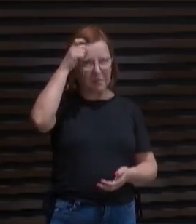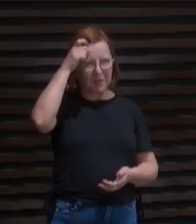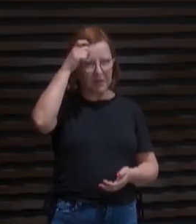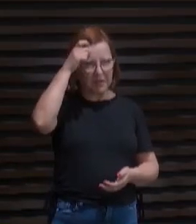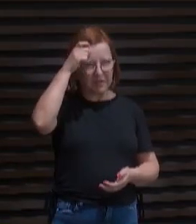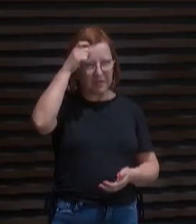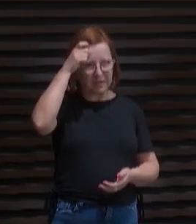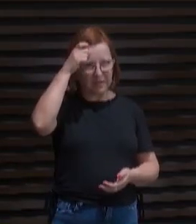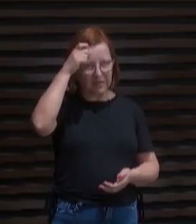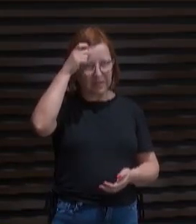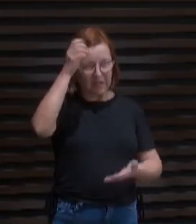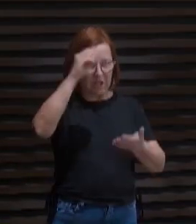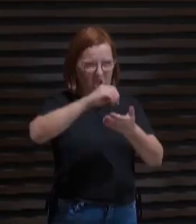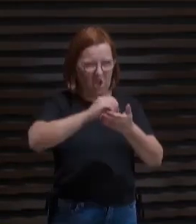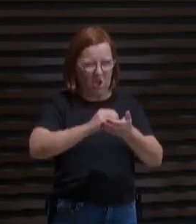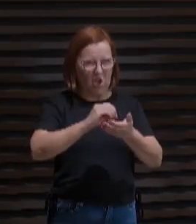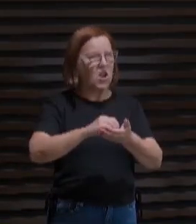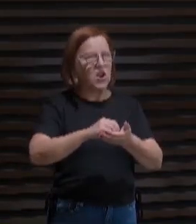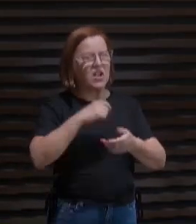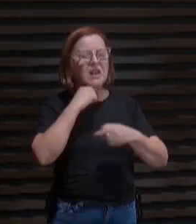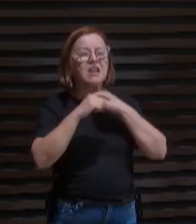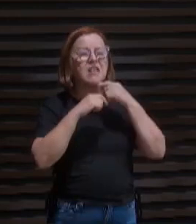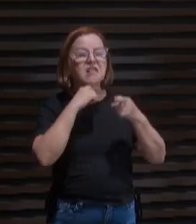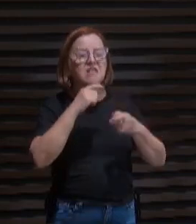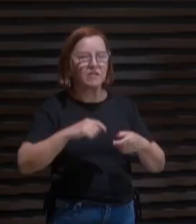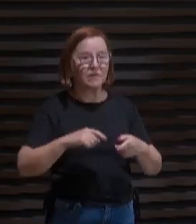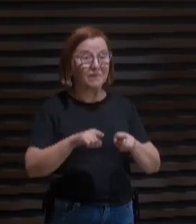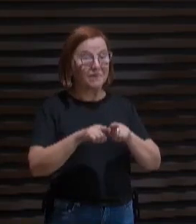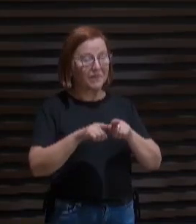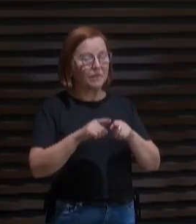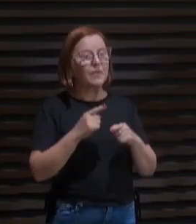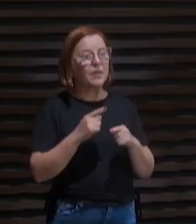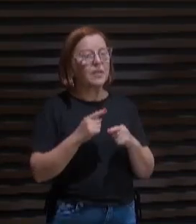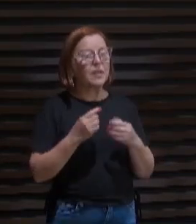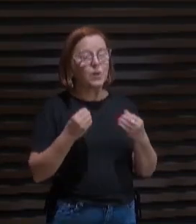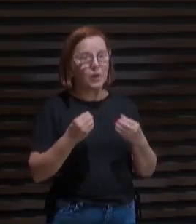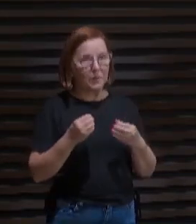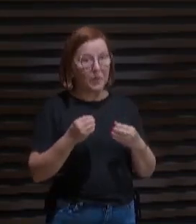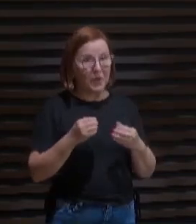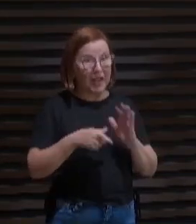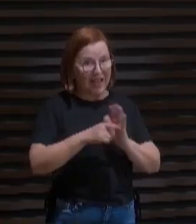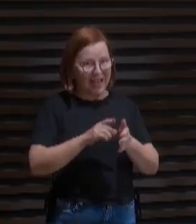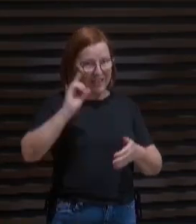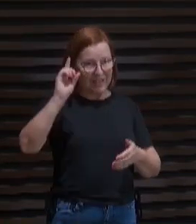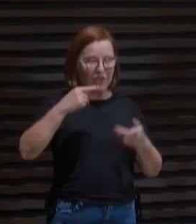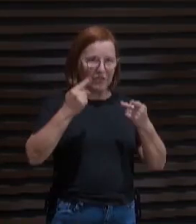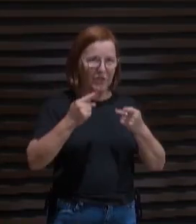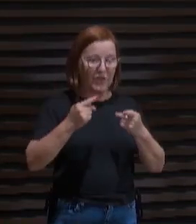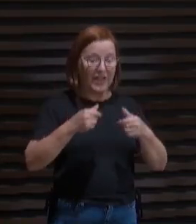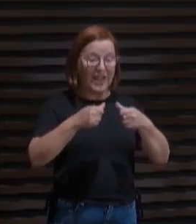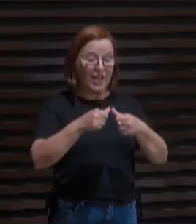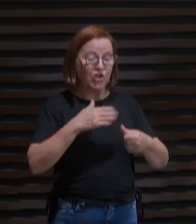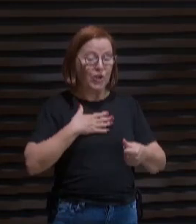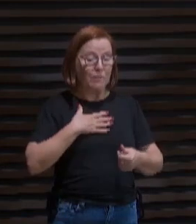pai tinha dito. O pai disse: este é meu filho amado, em quem tem todo prazer.